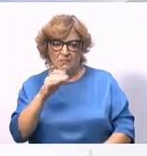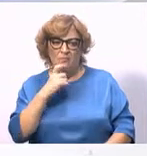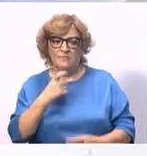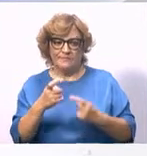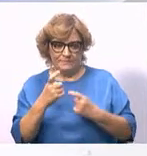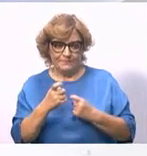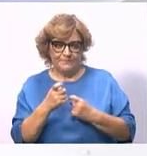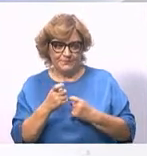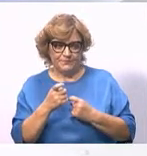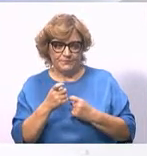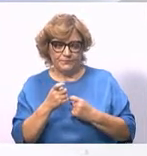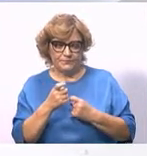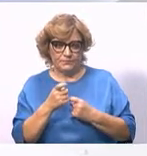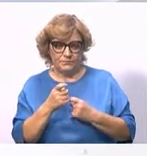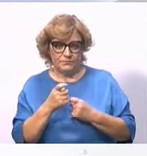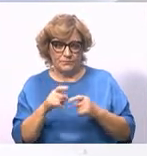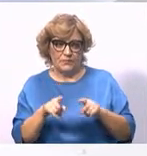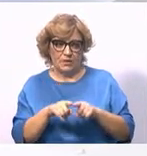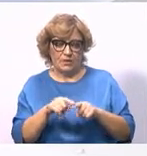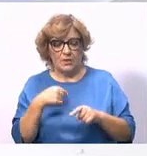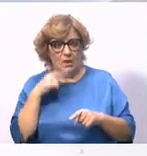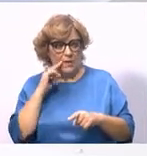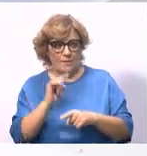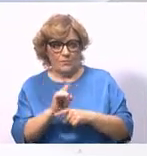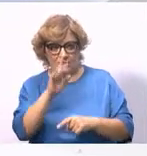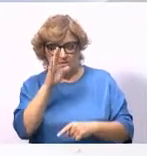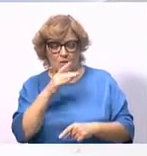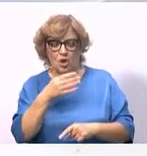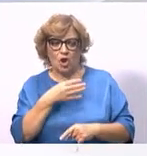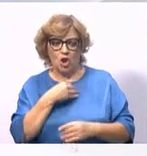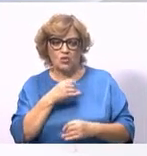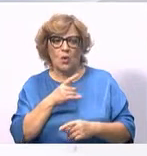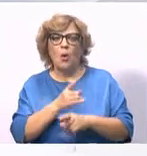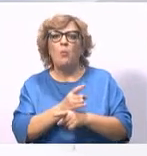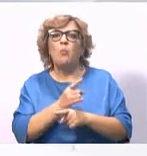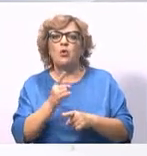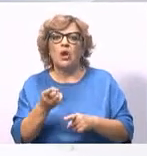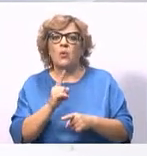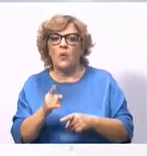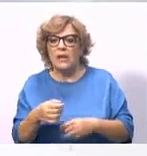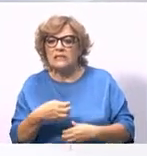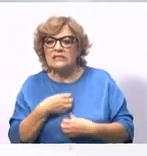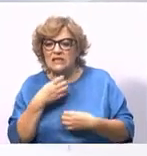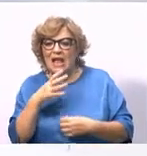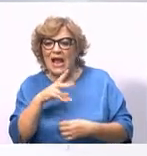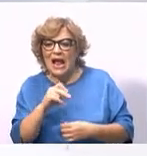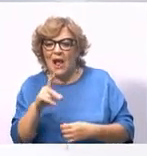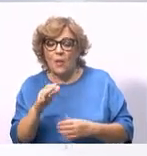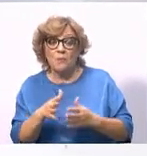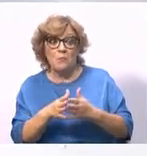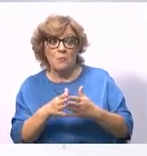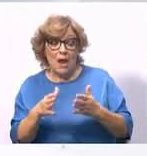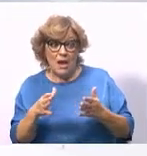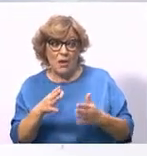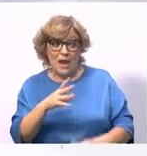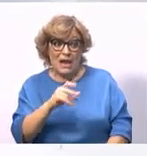perguntar, como é meu apanágio e como sabe, eu gosto sempre de ir à causa e não ao sintoma. A esmagadora